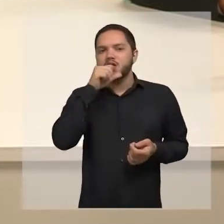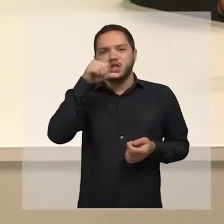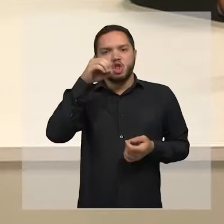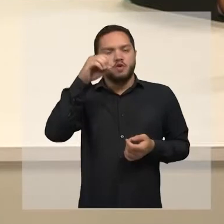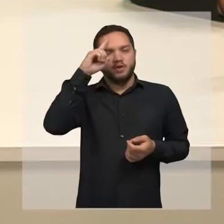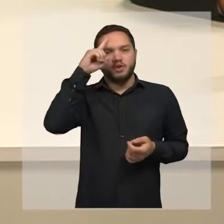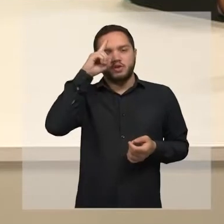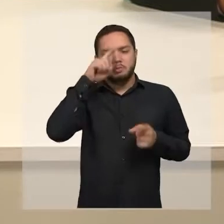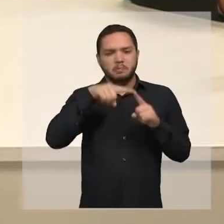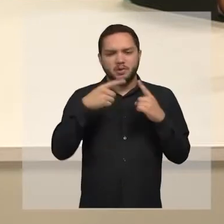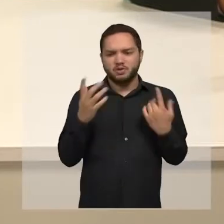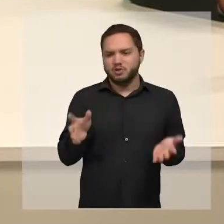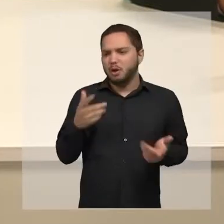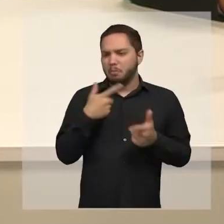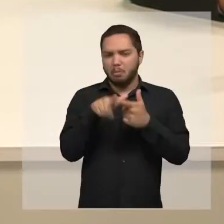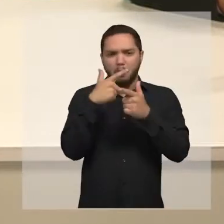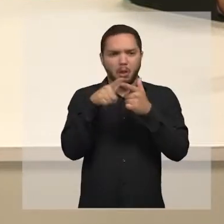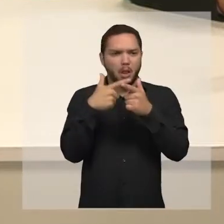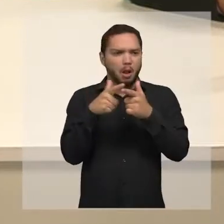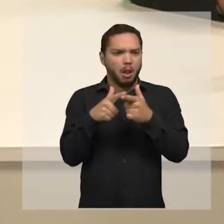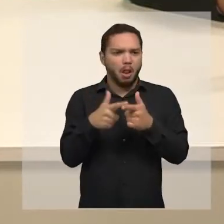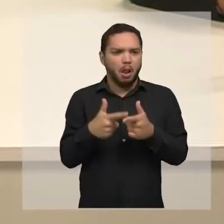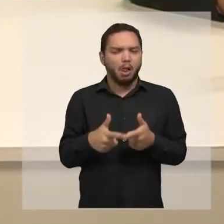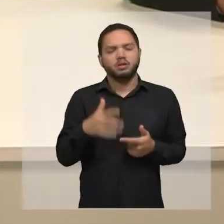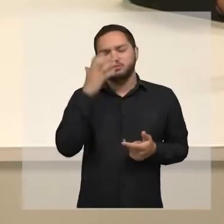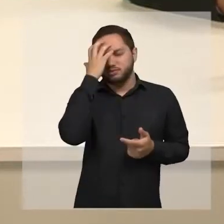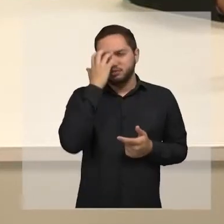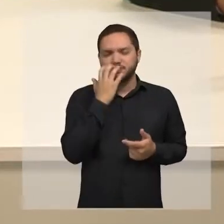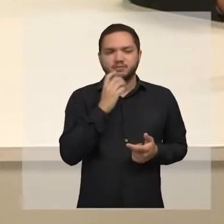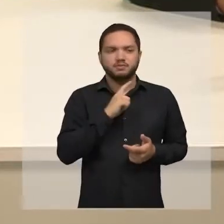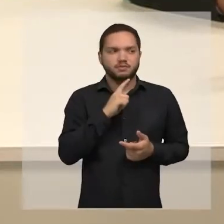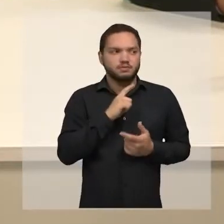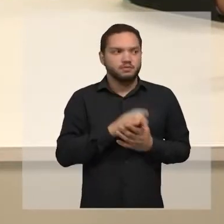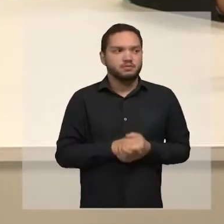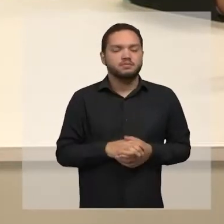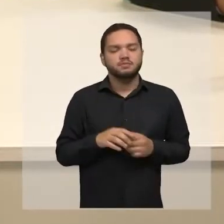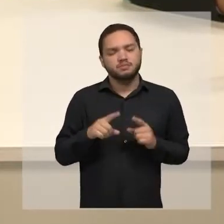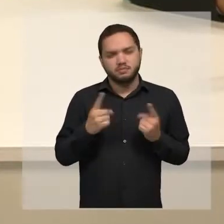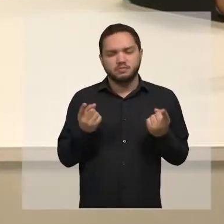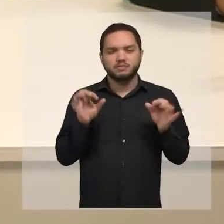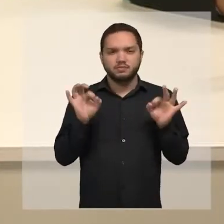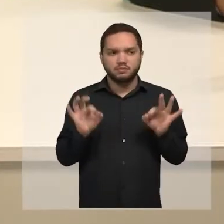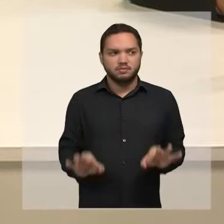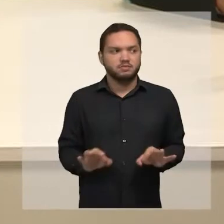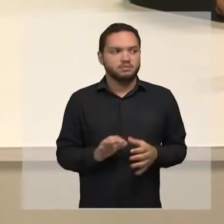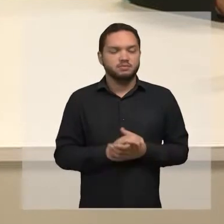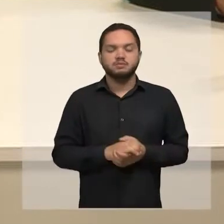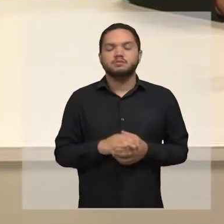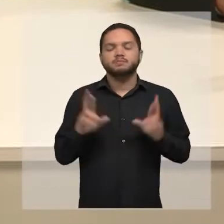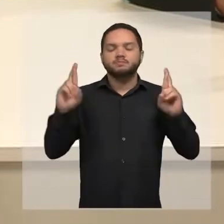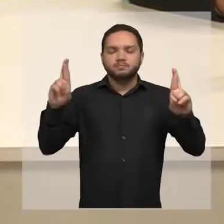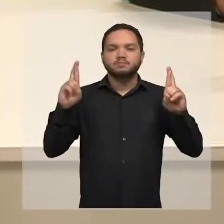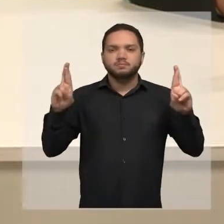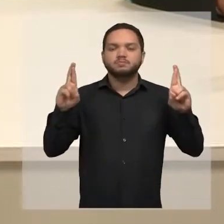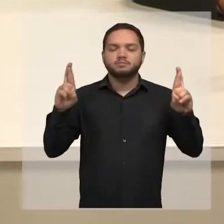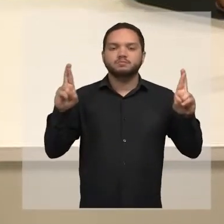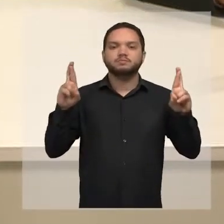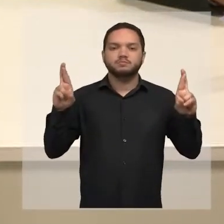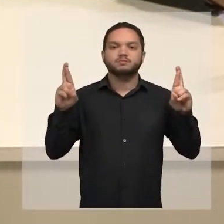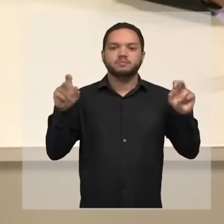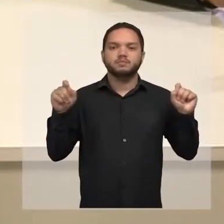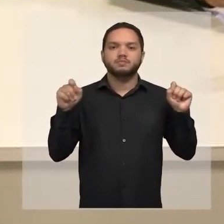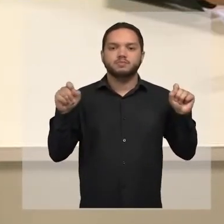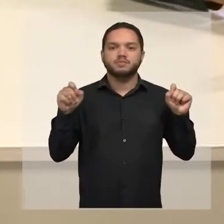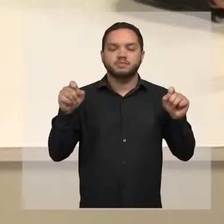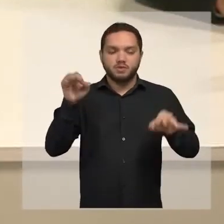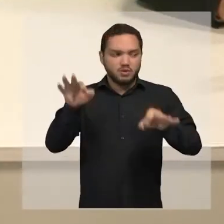antes de completar 90 dias, passa por uma série de problemas muito sérios. Mas uma coisa é certa, vamos torcer